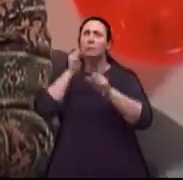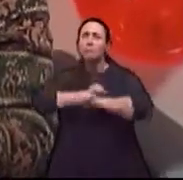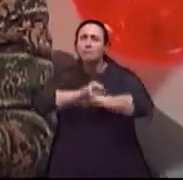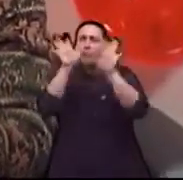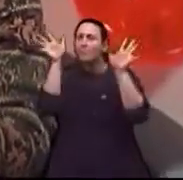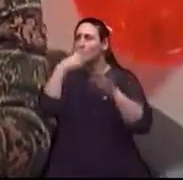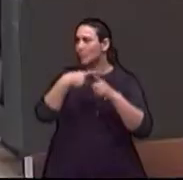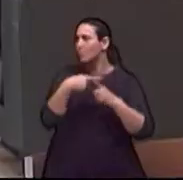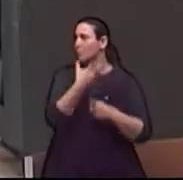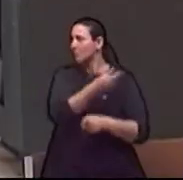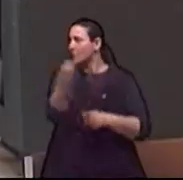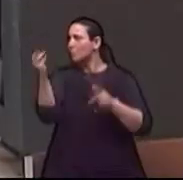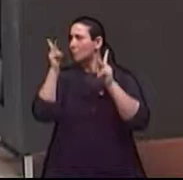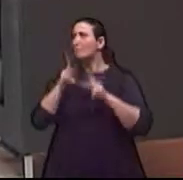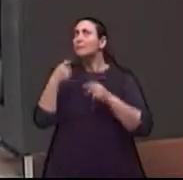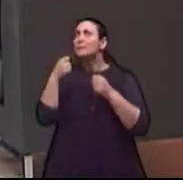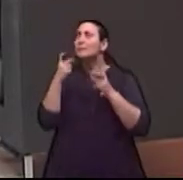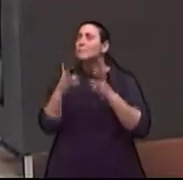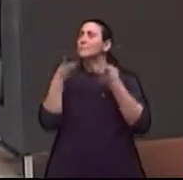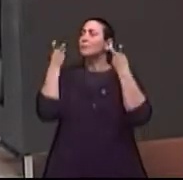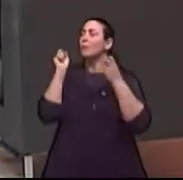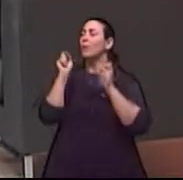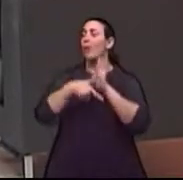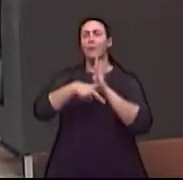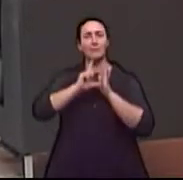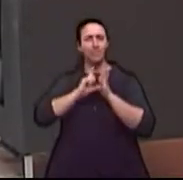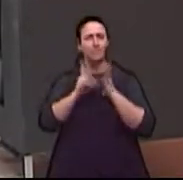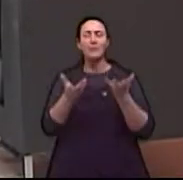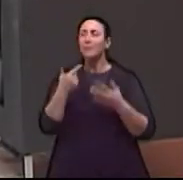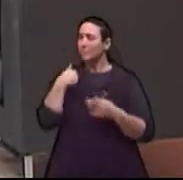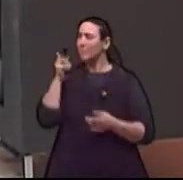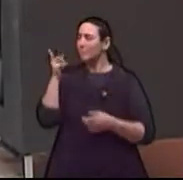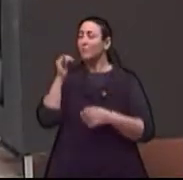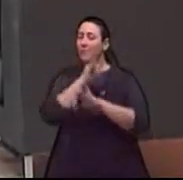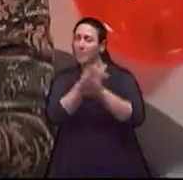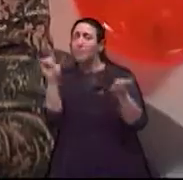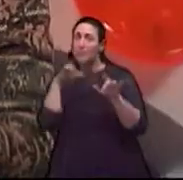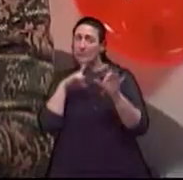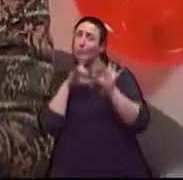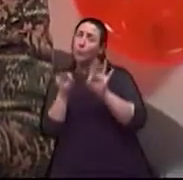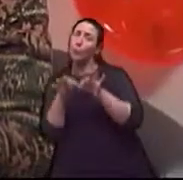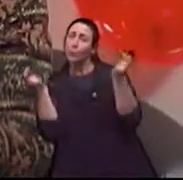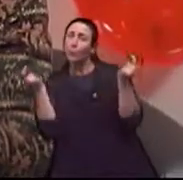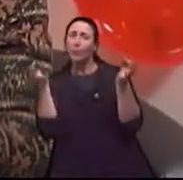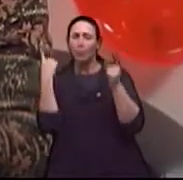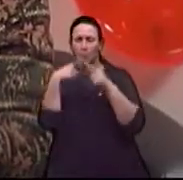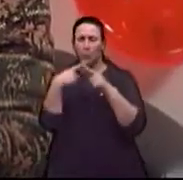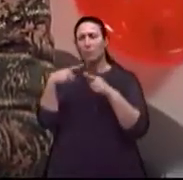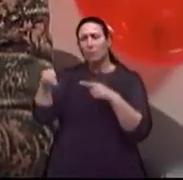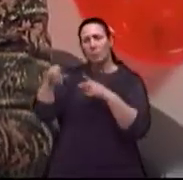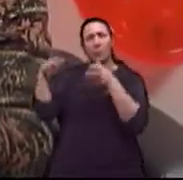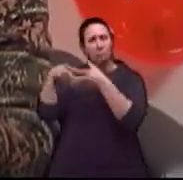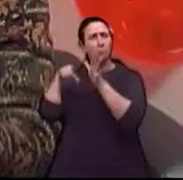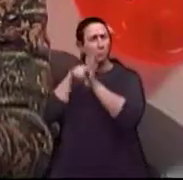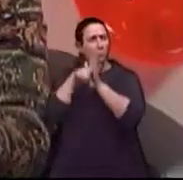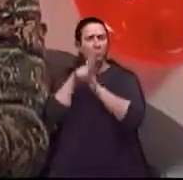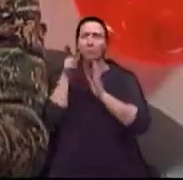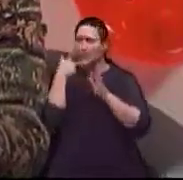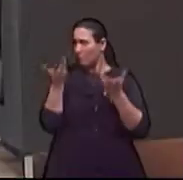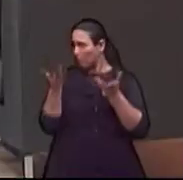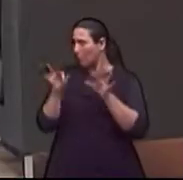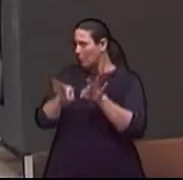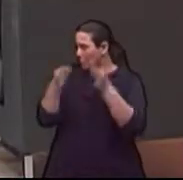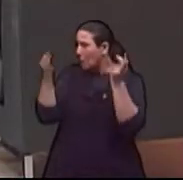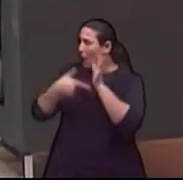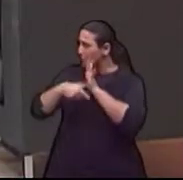nota porque aí é precoce né Doutor E aí houve na chamada eu fiz eu disse e tem cura porque a nossa produção pesquisou Isso quer dizer precocemente